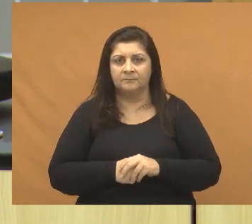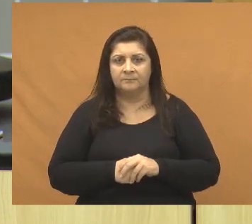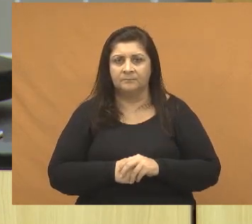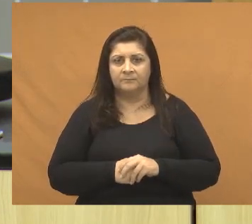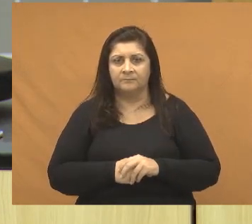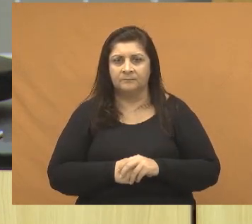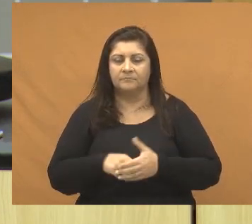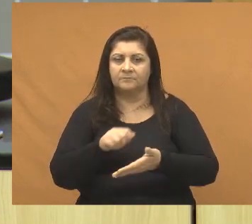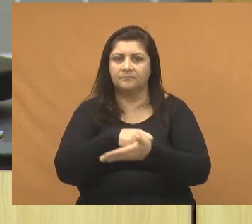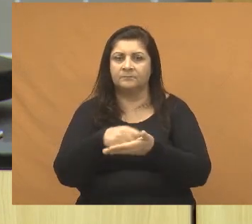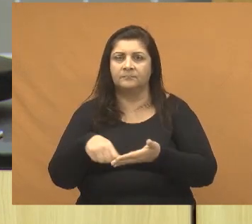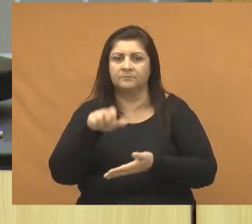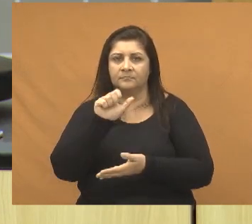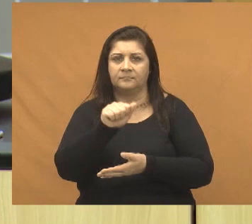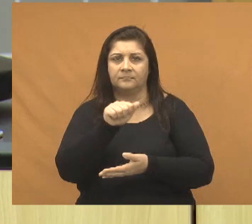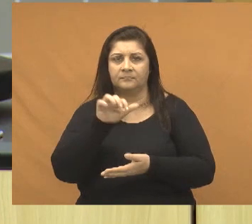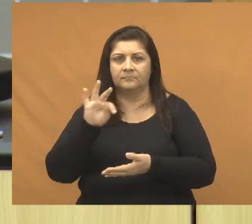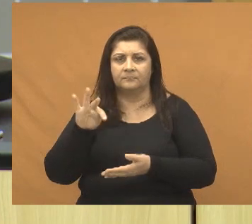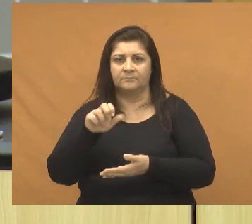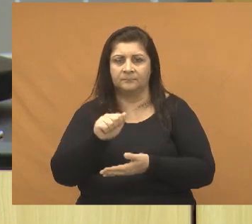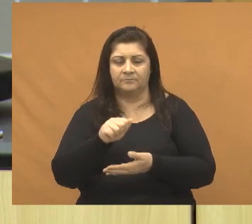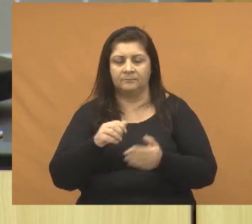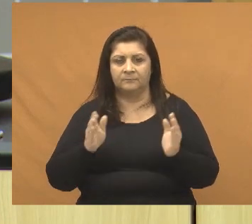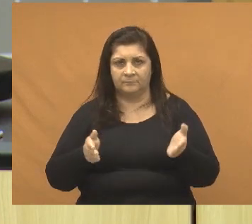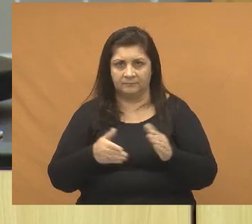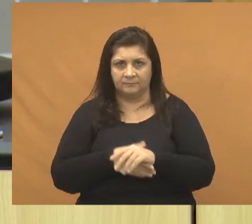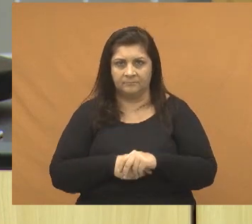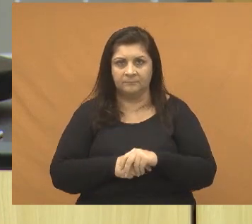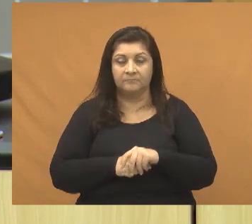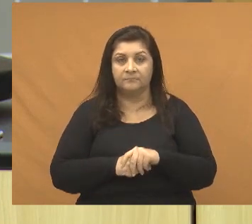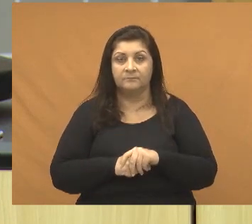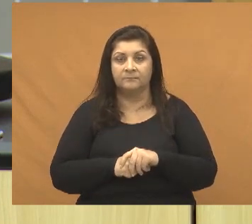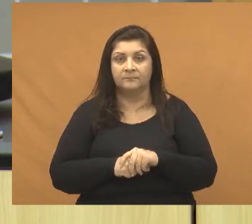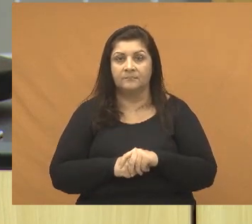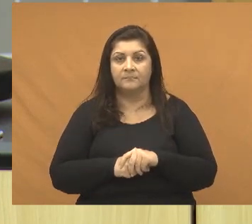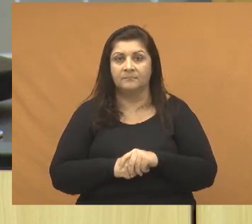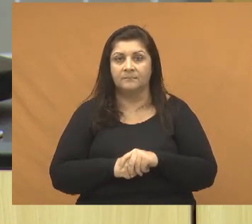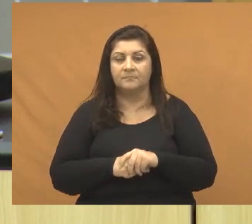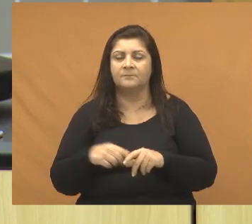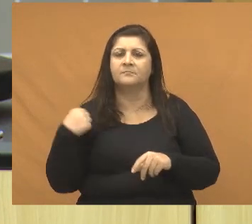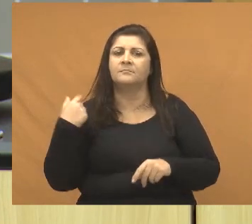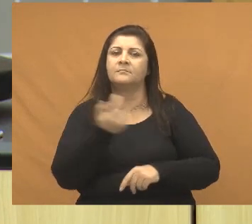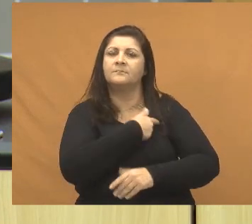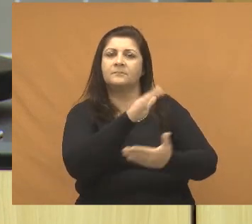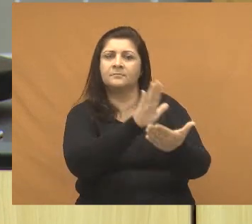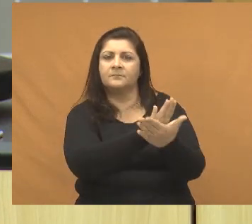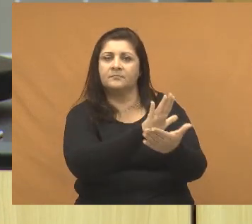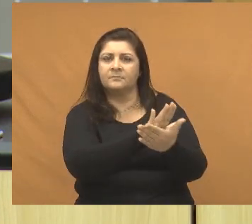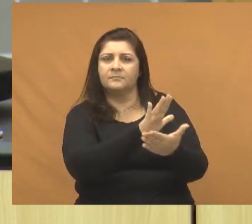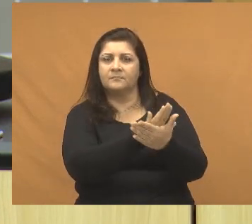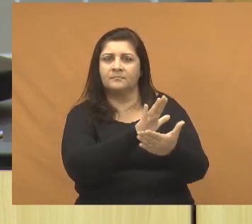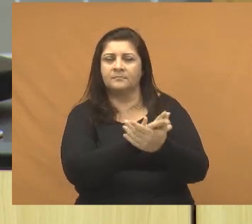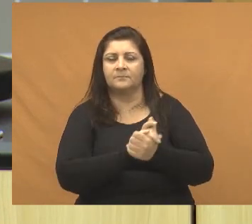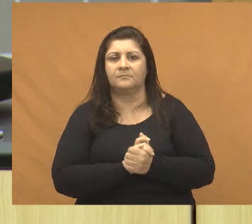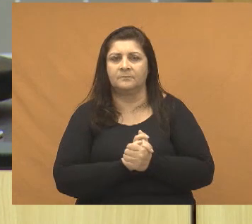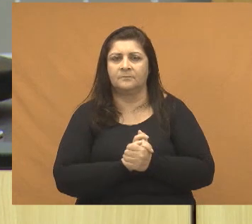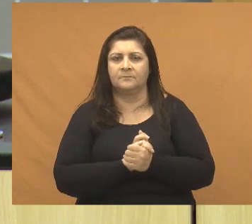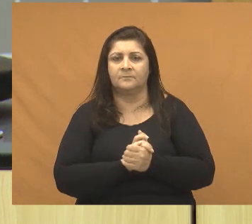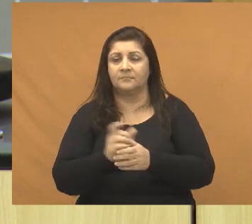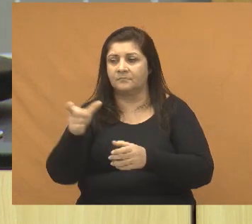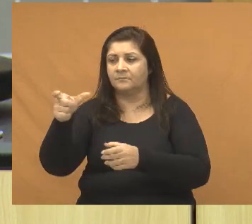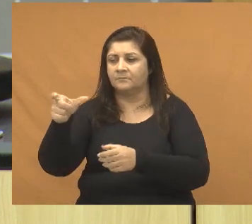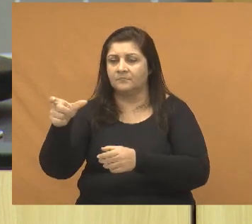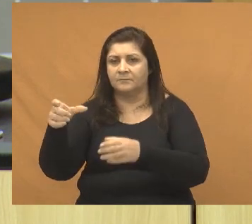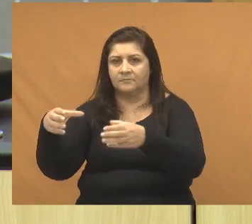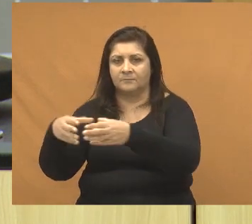seja constado na ata dos trabalhos dessa sessão o registro de nossos parabéns aos organizadores